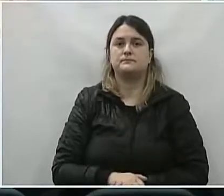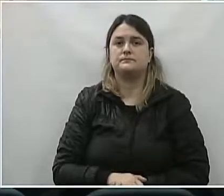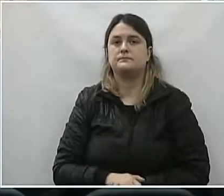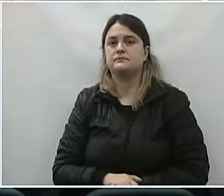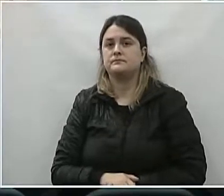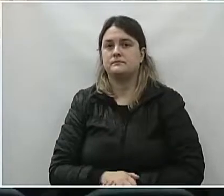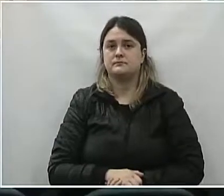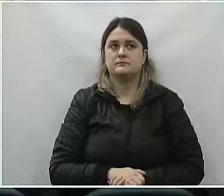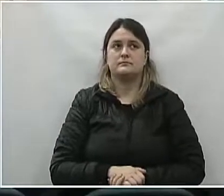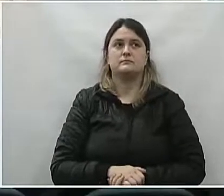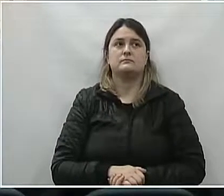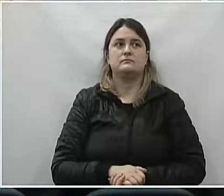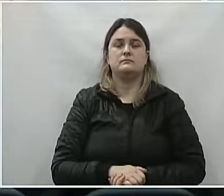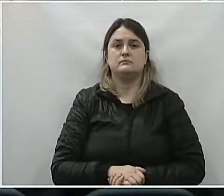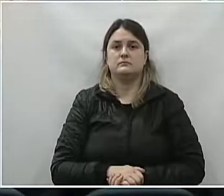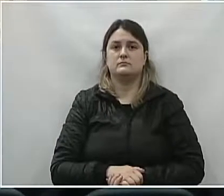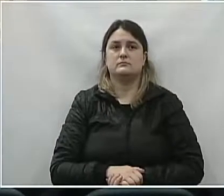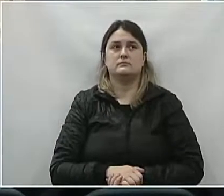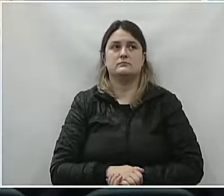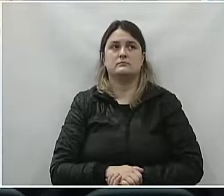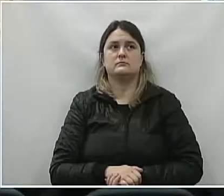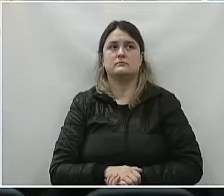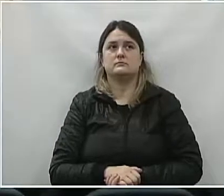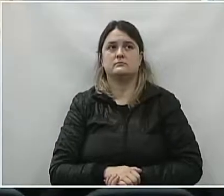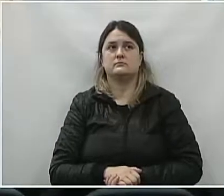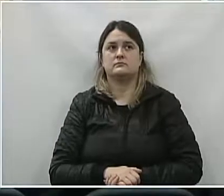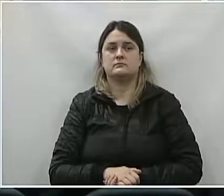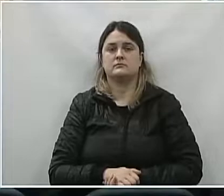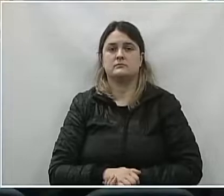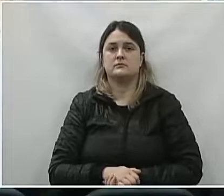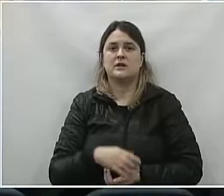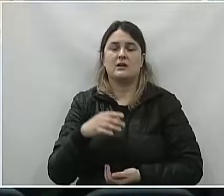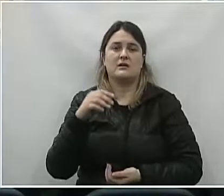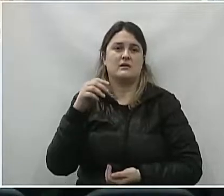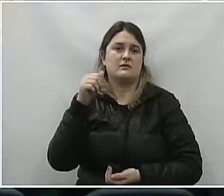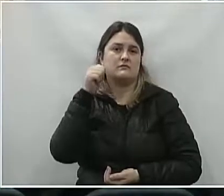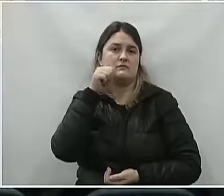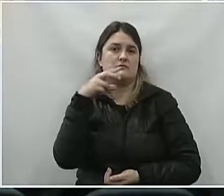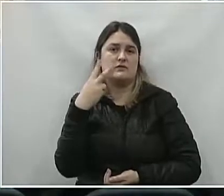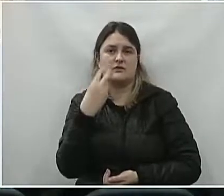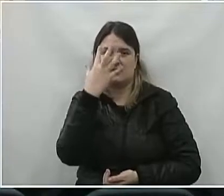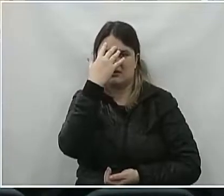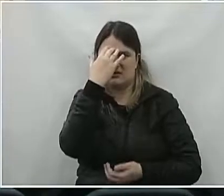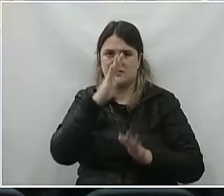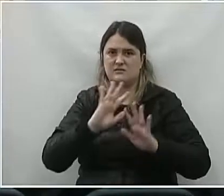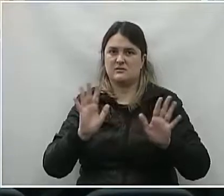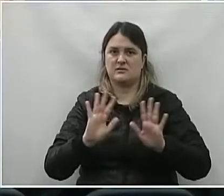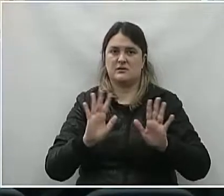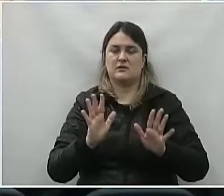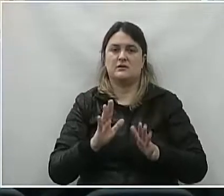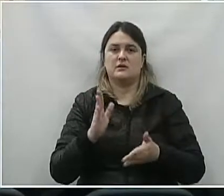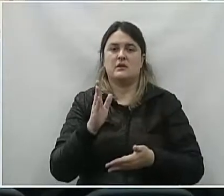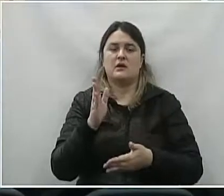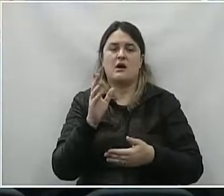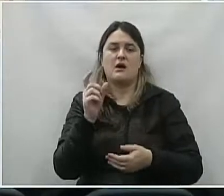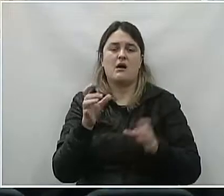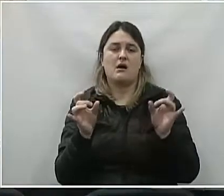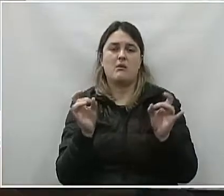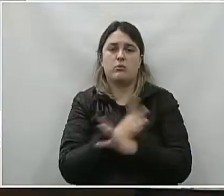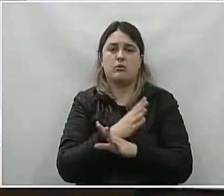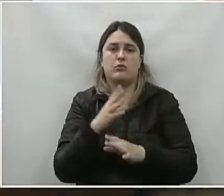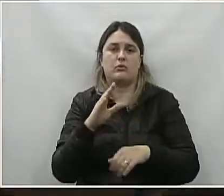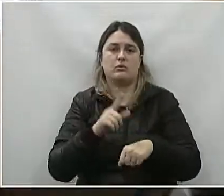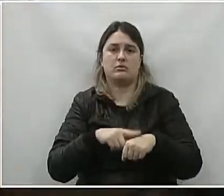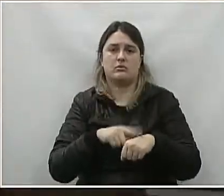A palavra está em aberto, a nobre vereadora, o tempo era dela, e ela já abriu mão da palavra. A palavra